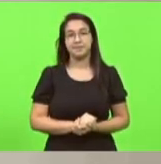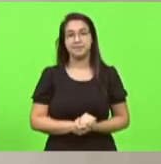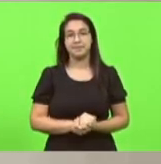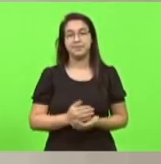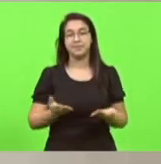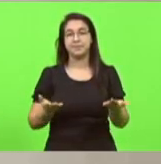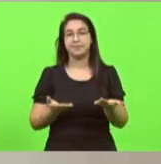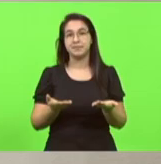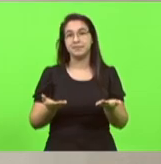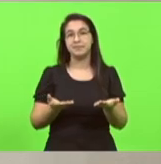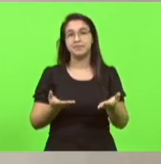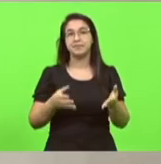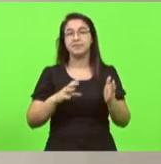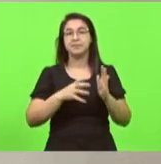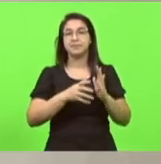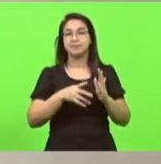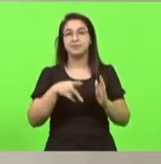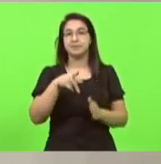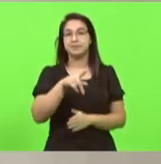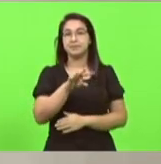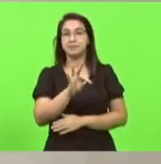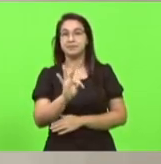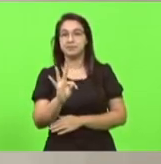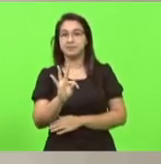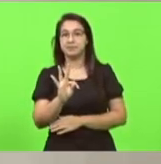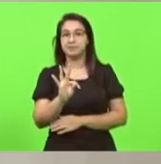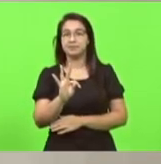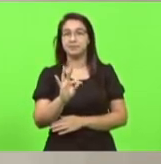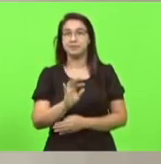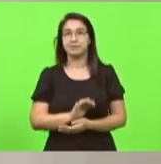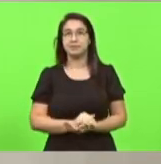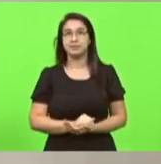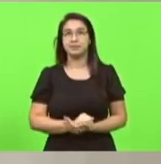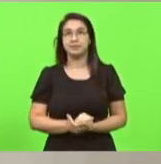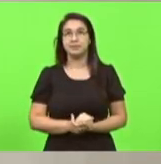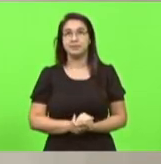Próximo partido, Partido dos Trabalhadores.